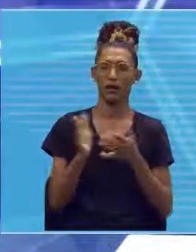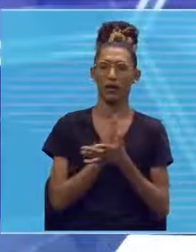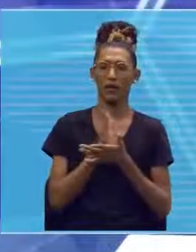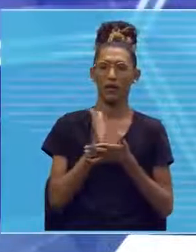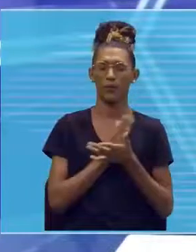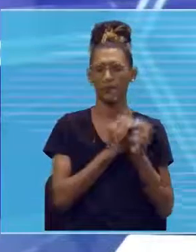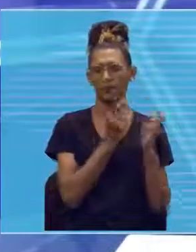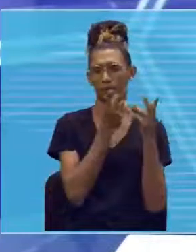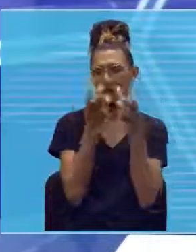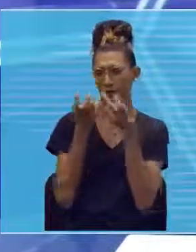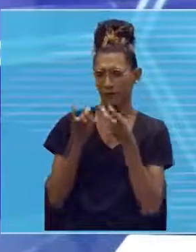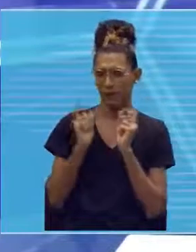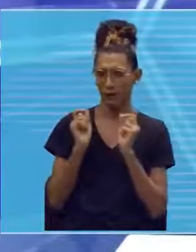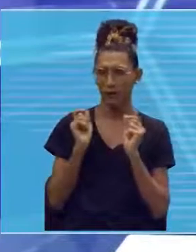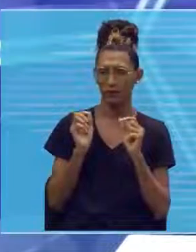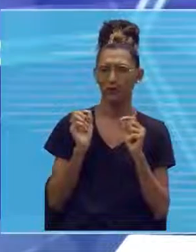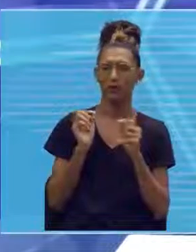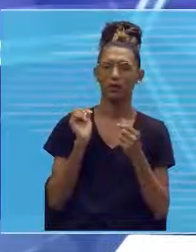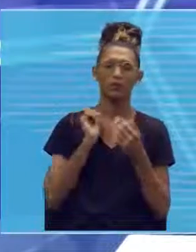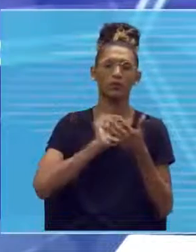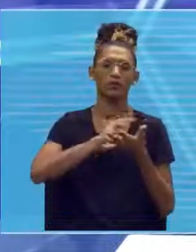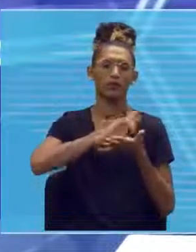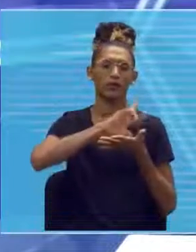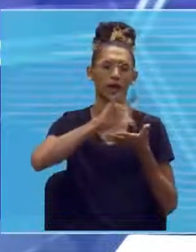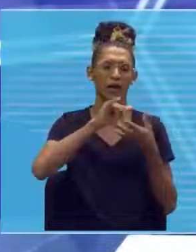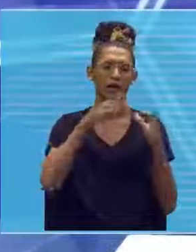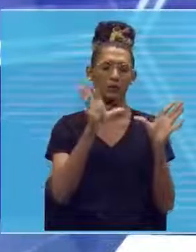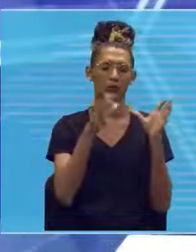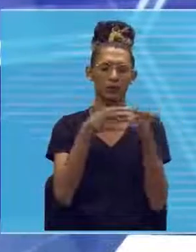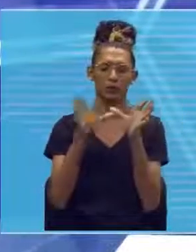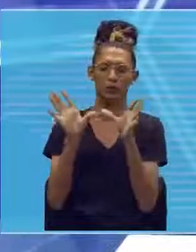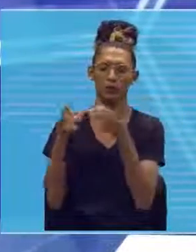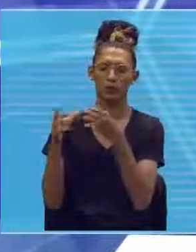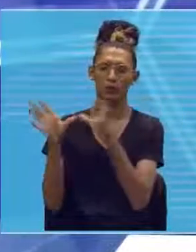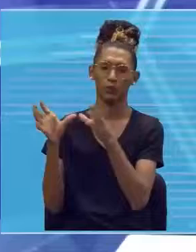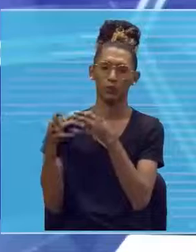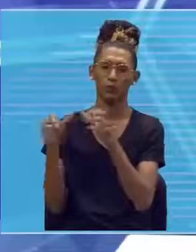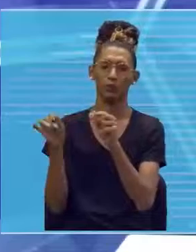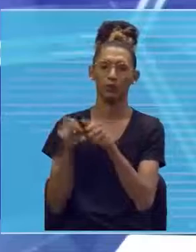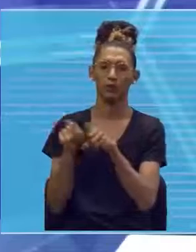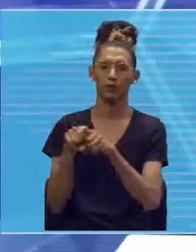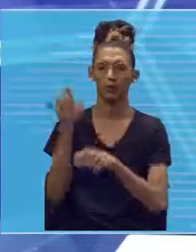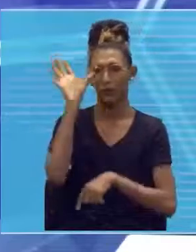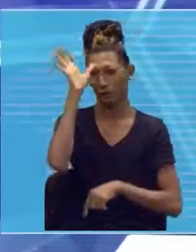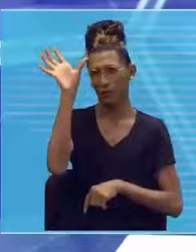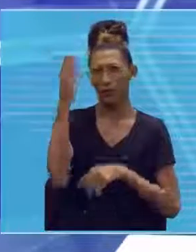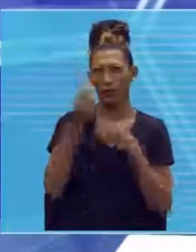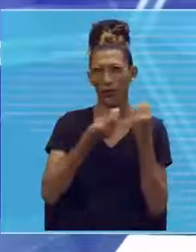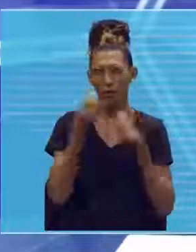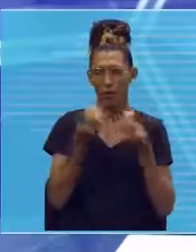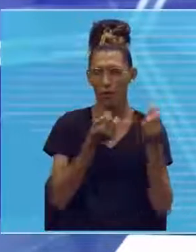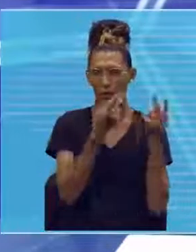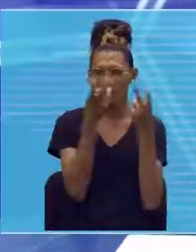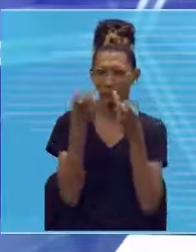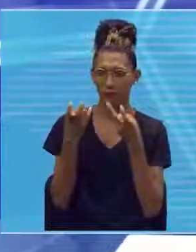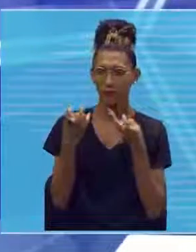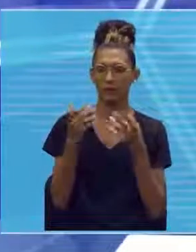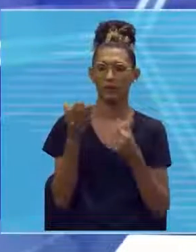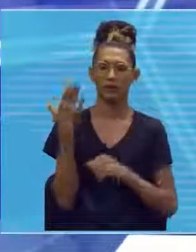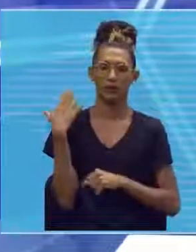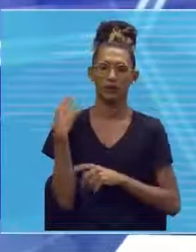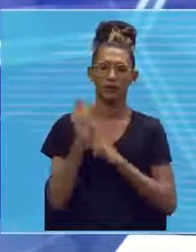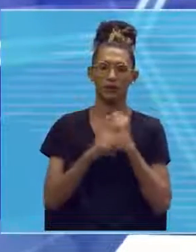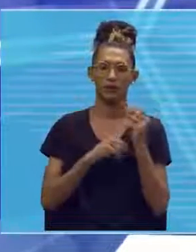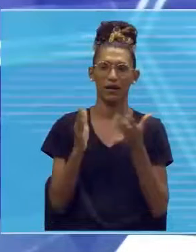observação dos diferentes povos né culturalmente como era que se observam o que se observavam